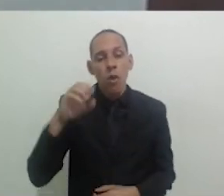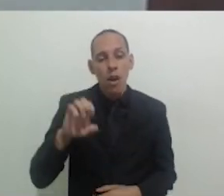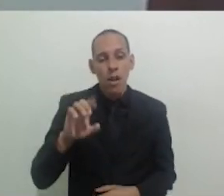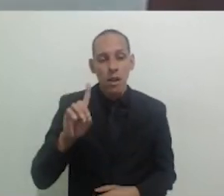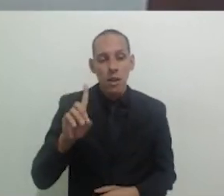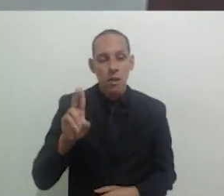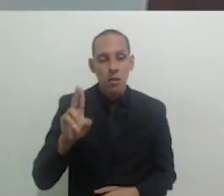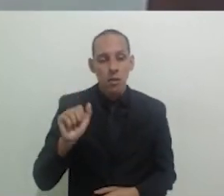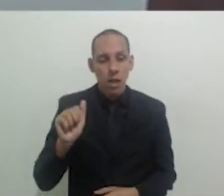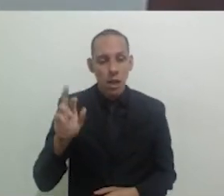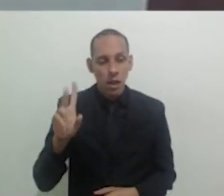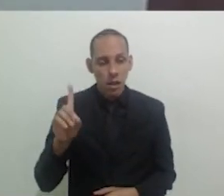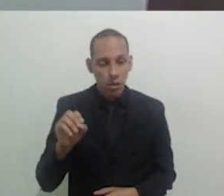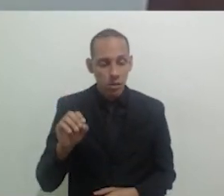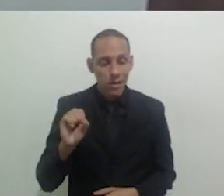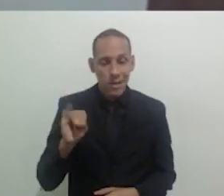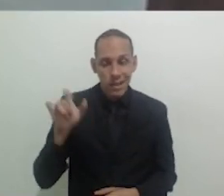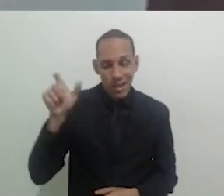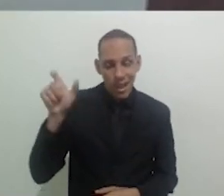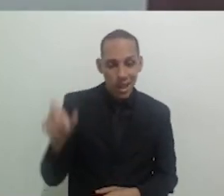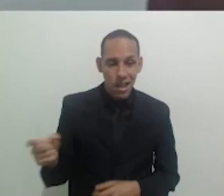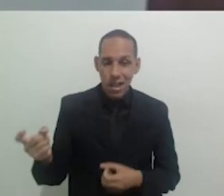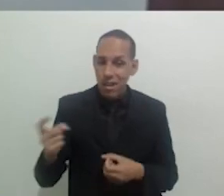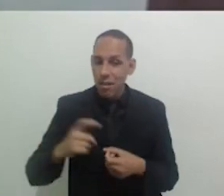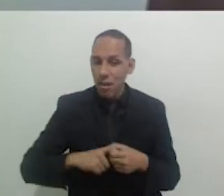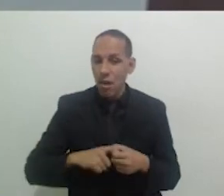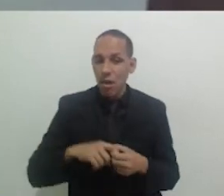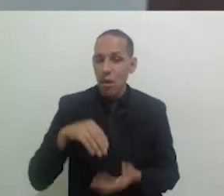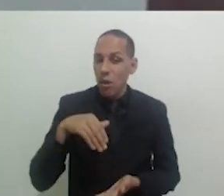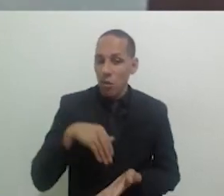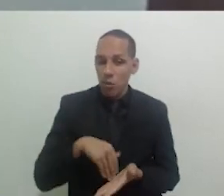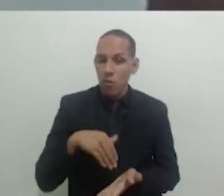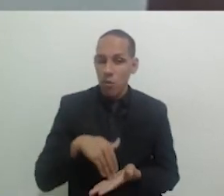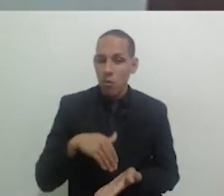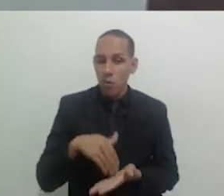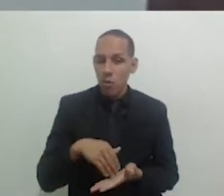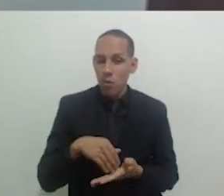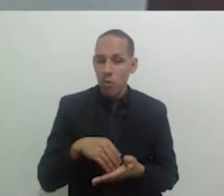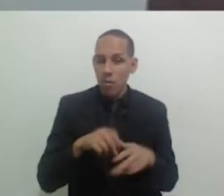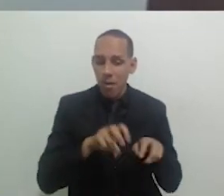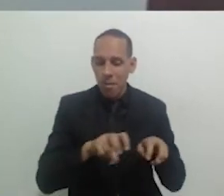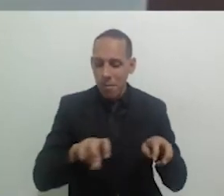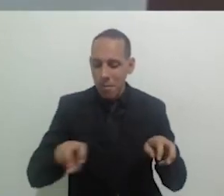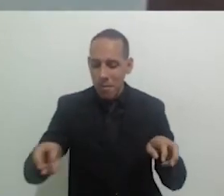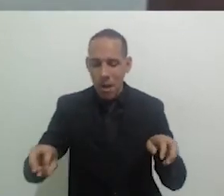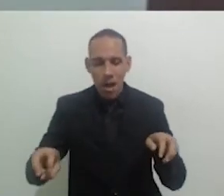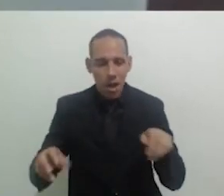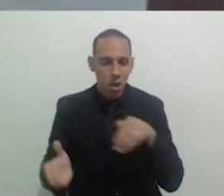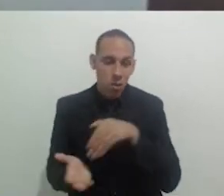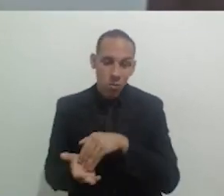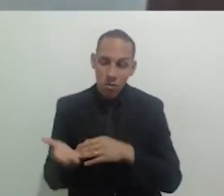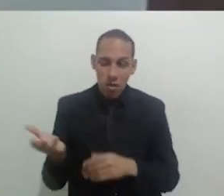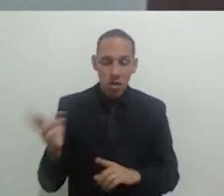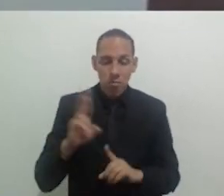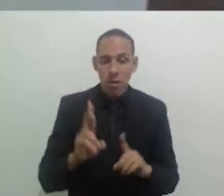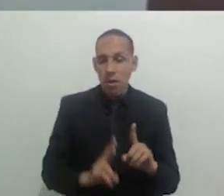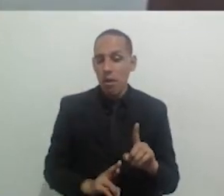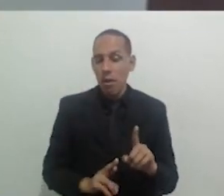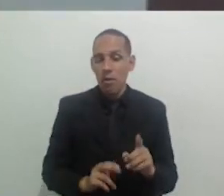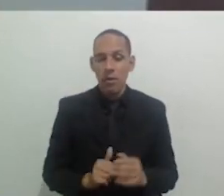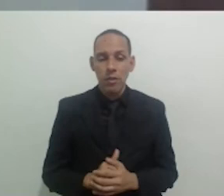Porque se ele volta para o último da cadeira, seria ele o relator.